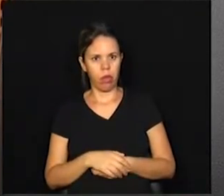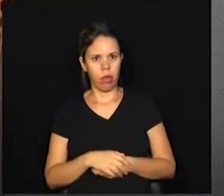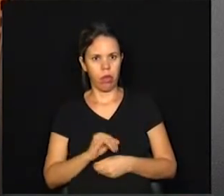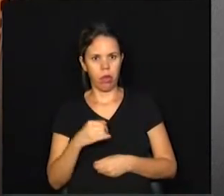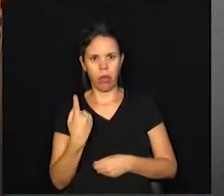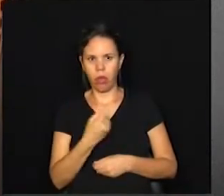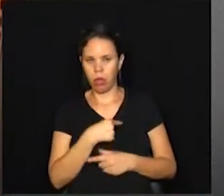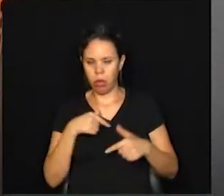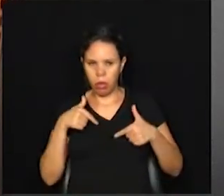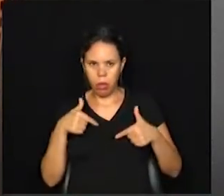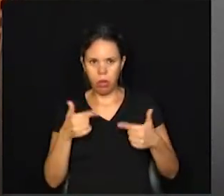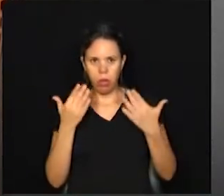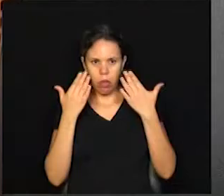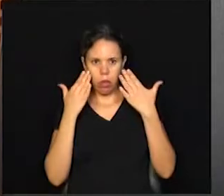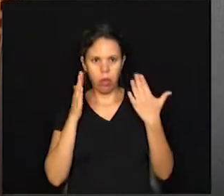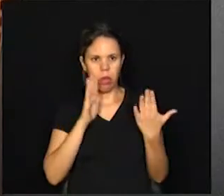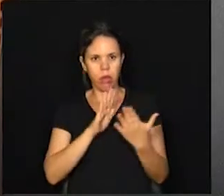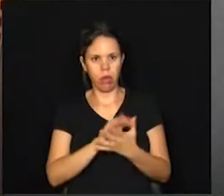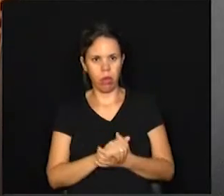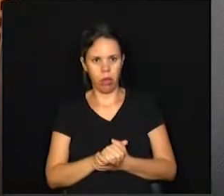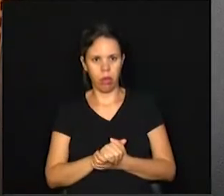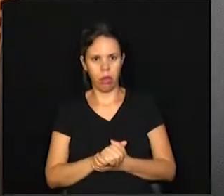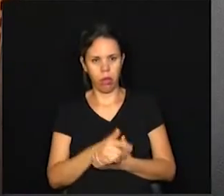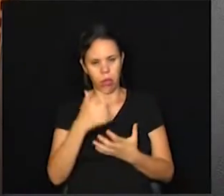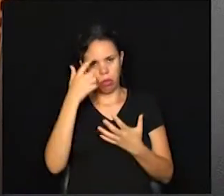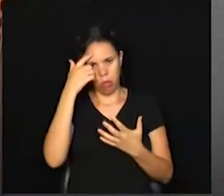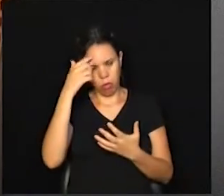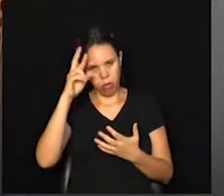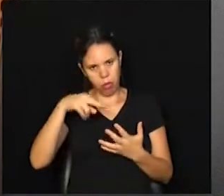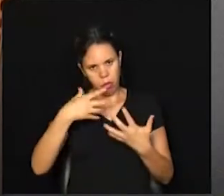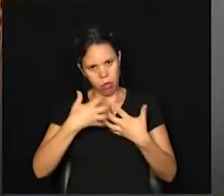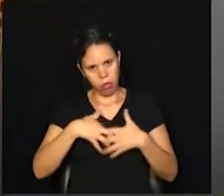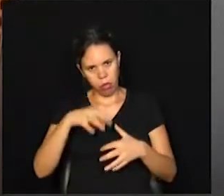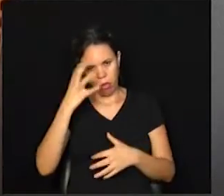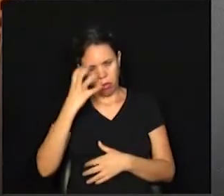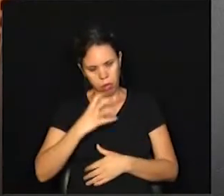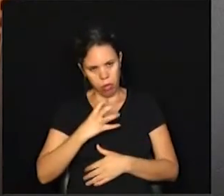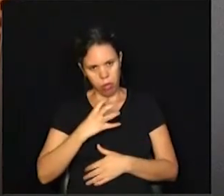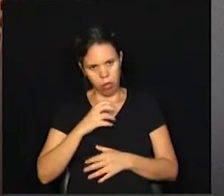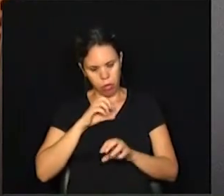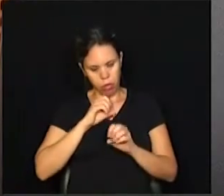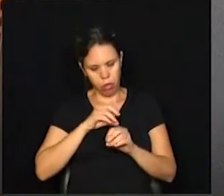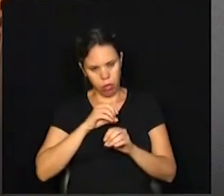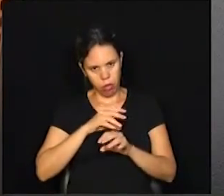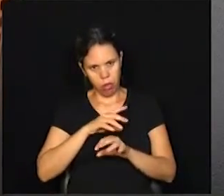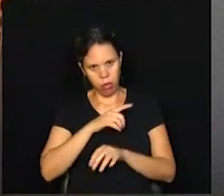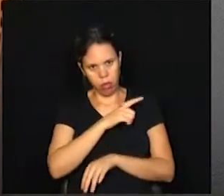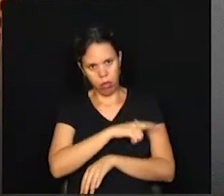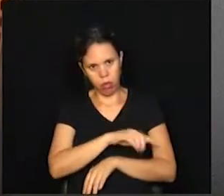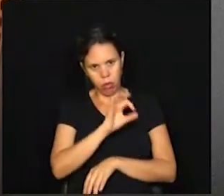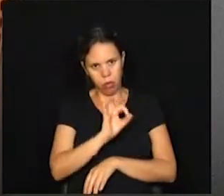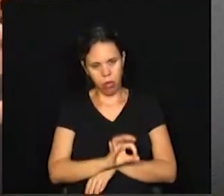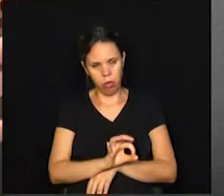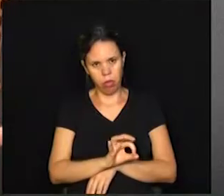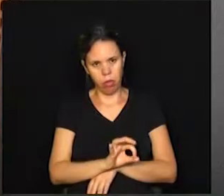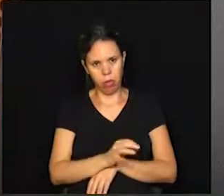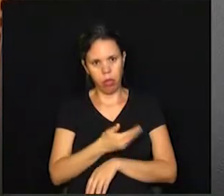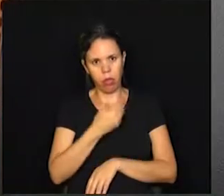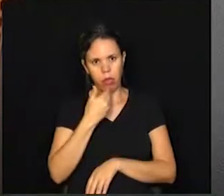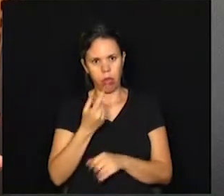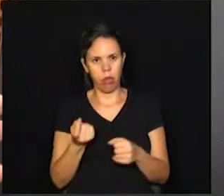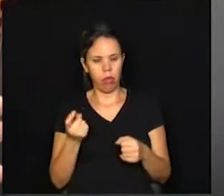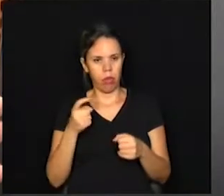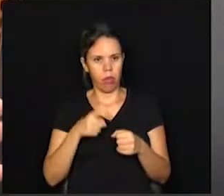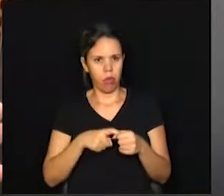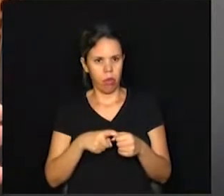não enfrentarmos com racionalidade, com seriedade, com educação, é facinho voltar para